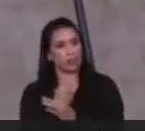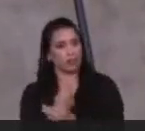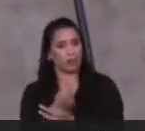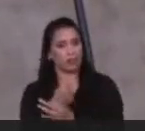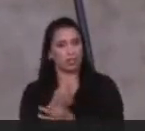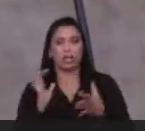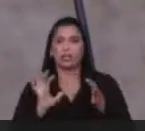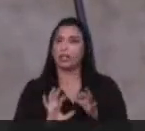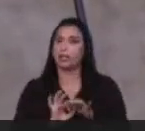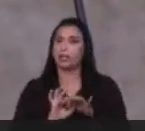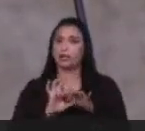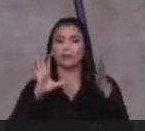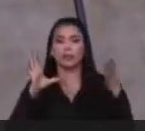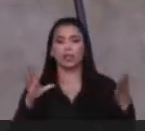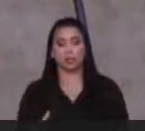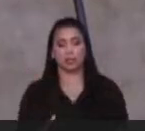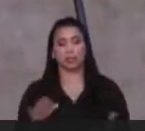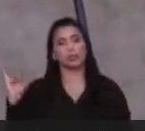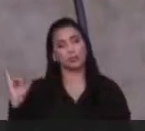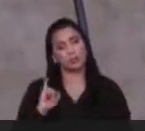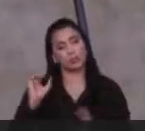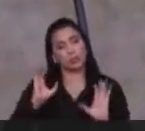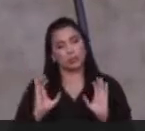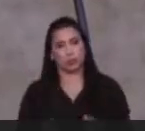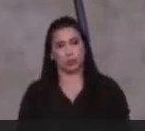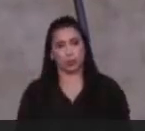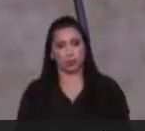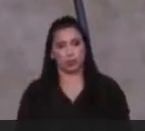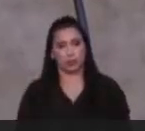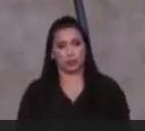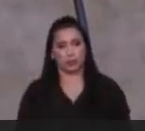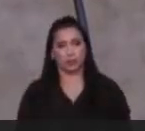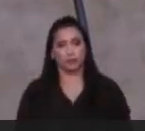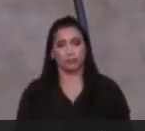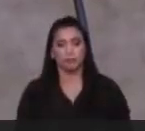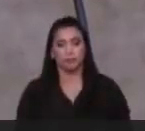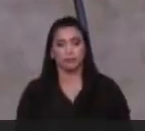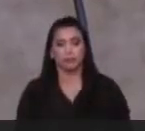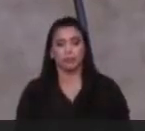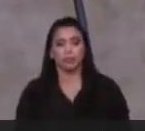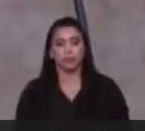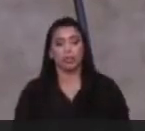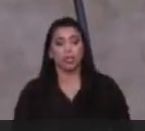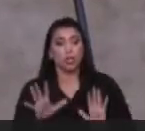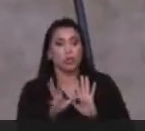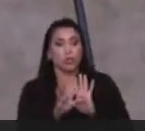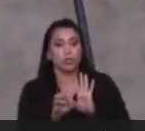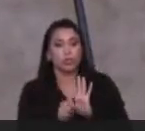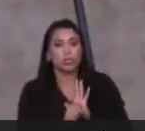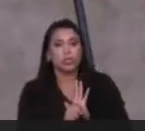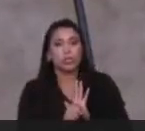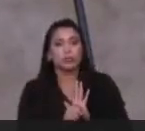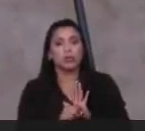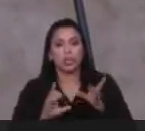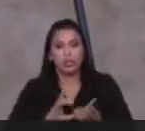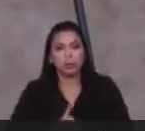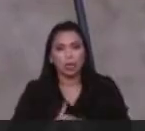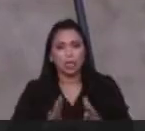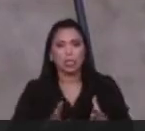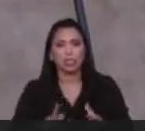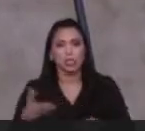e liberdades essenciais dos cidadãos. E o símbolo do triunfo da